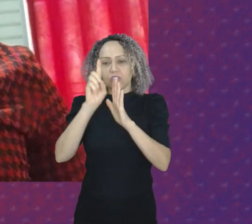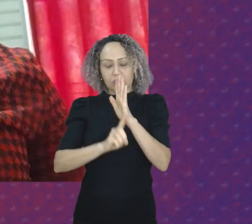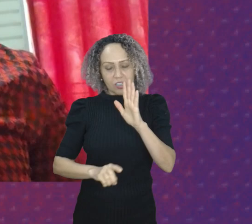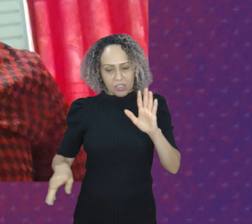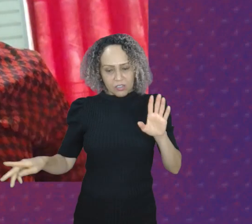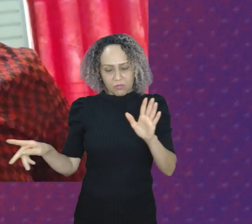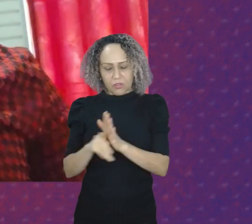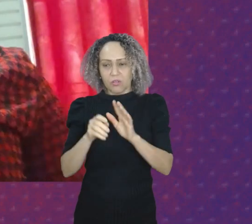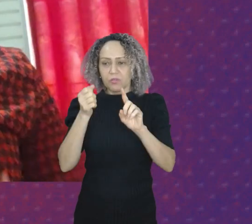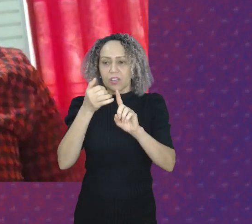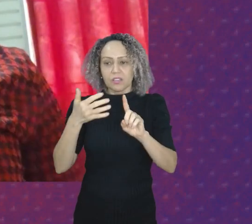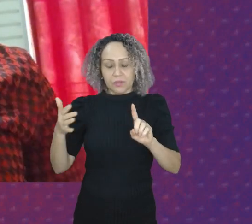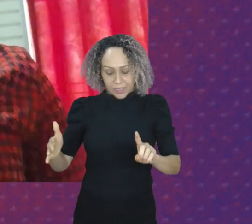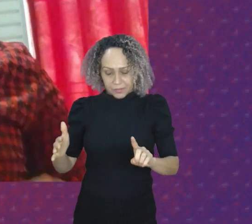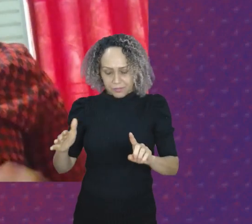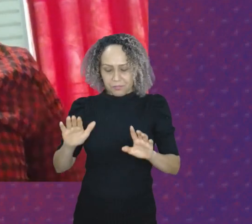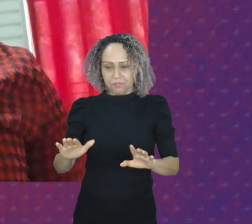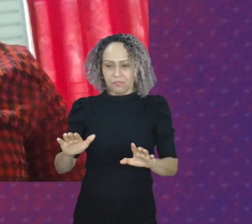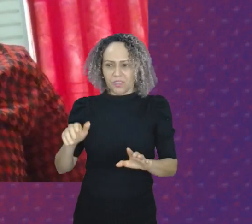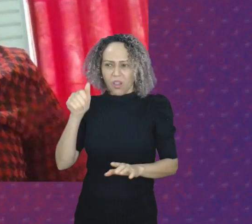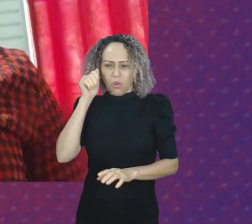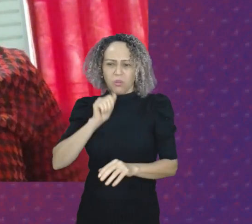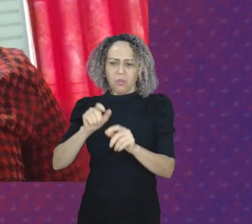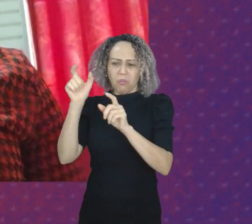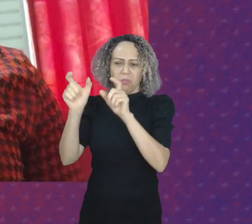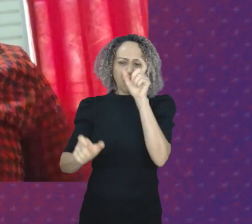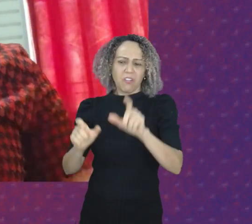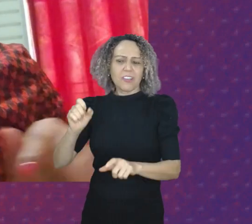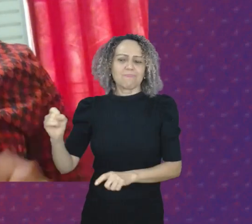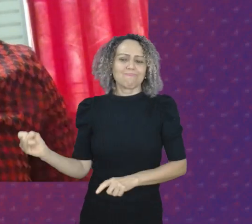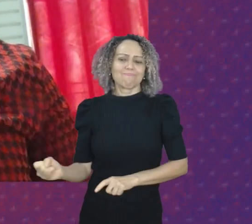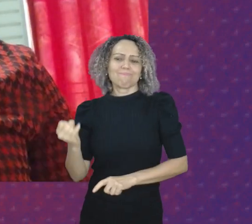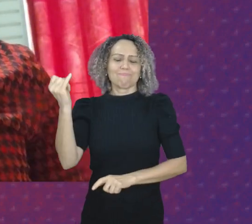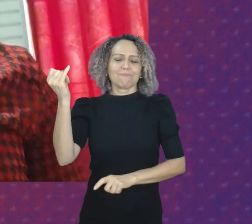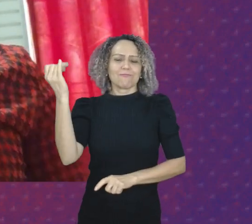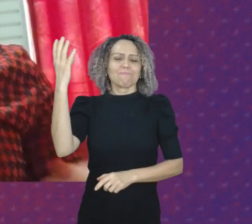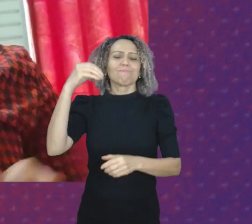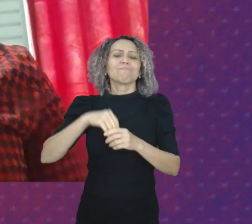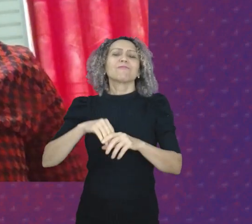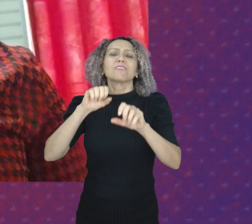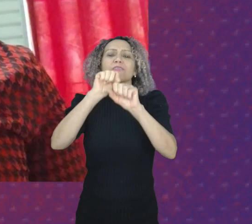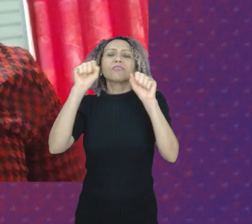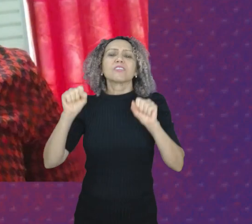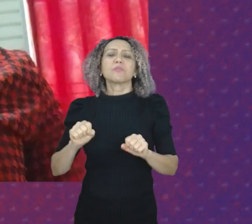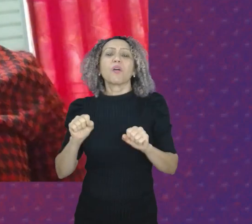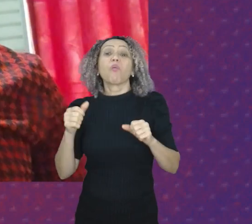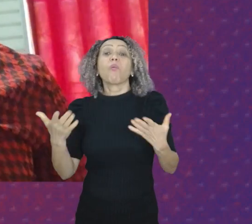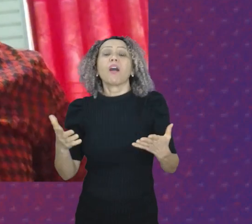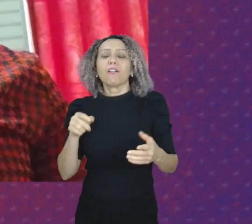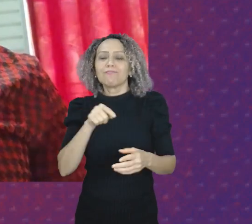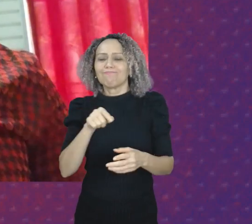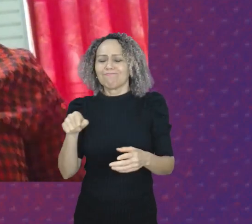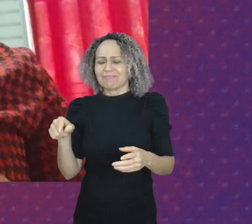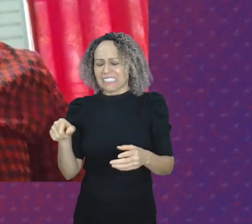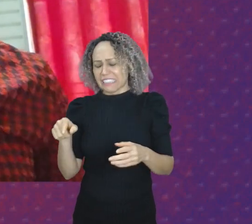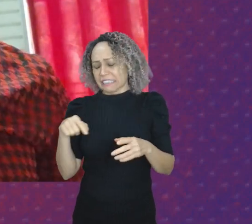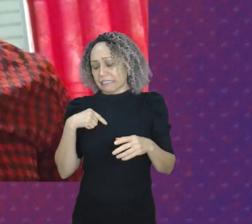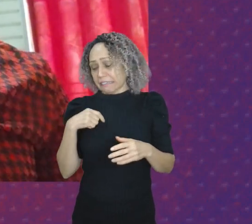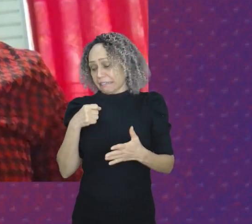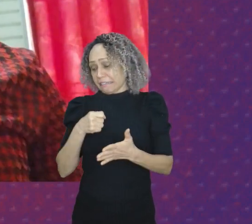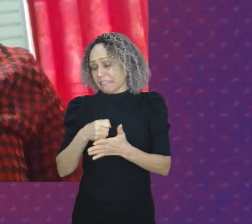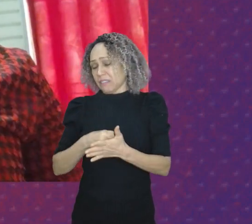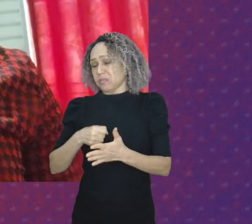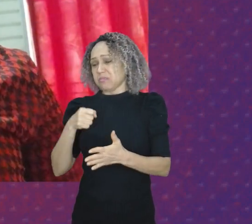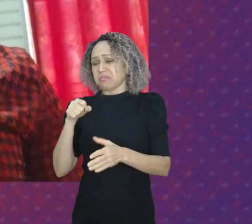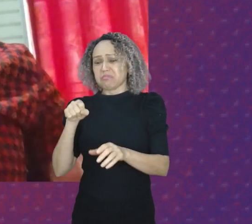Vemos a importância dessas mulheres dentro do sistema esse que ainda é perverso, que ainda vem matando todos os